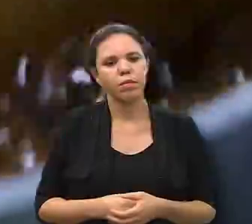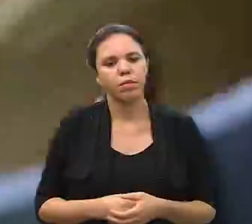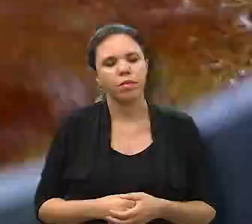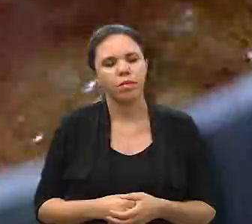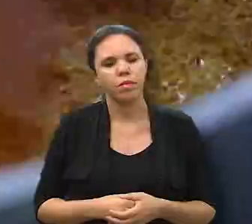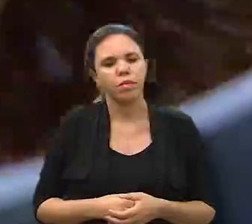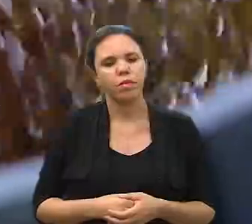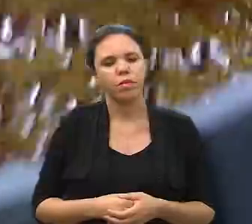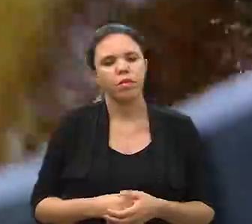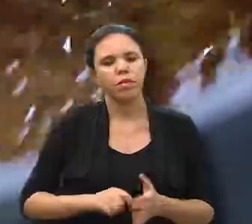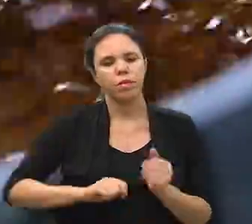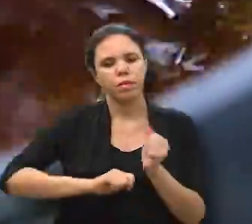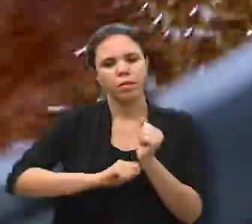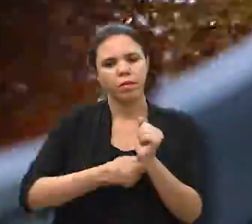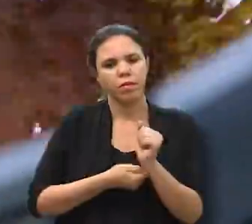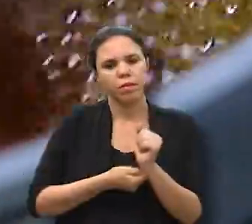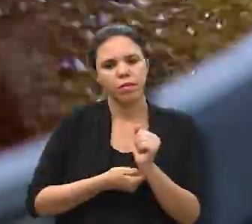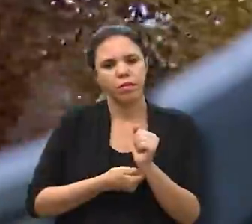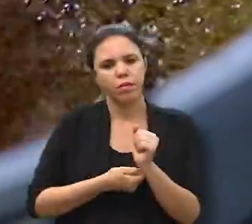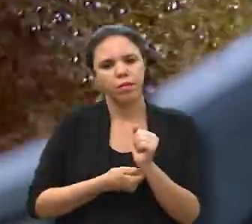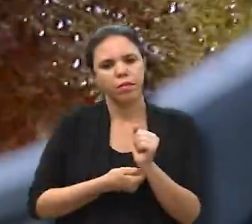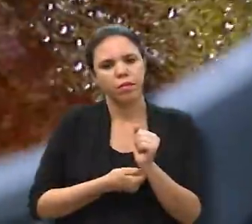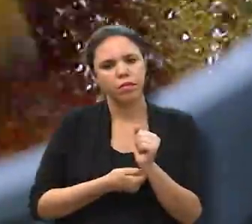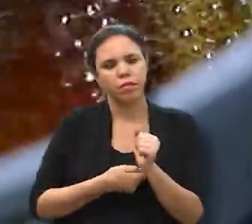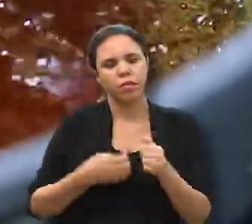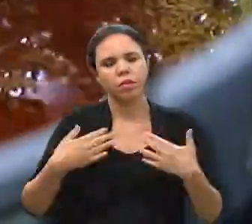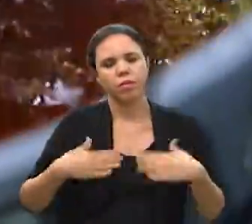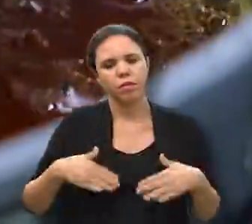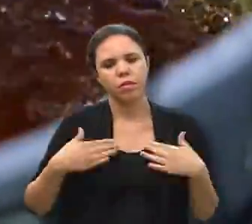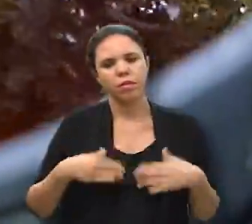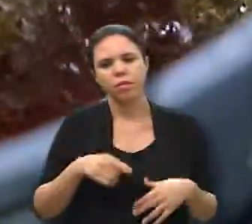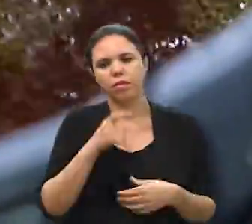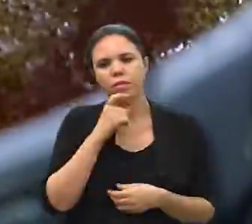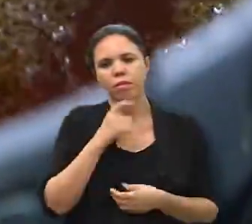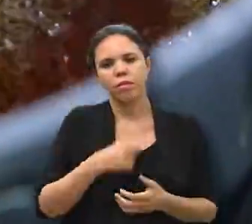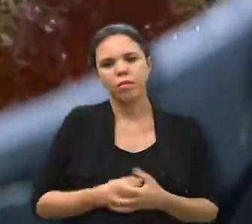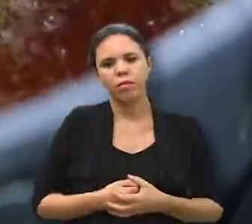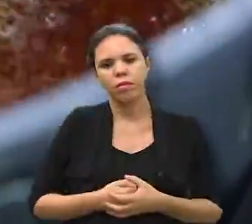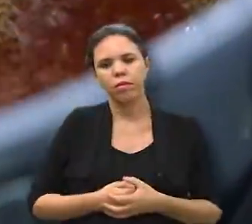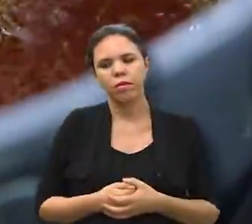Aí é só desligar e deixar descansar até esfriar.